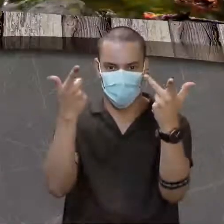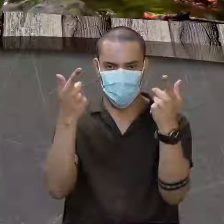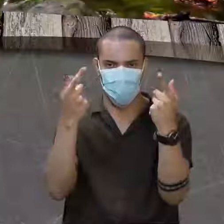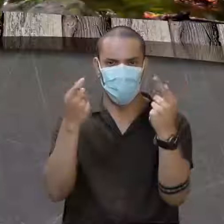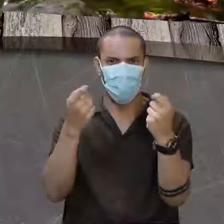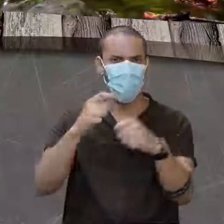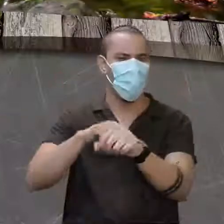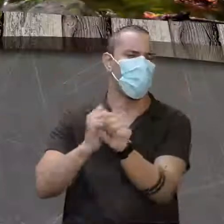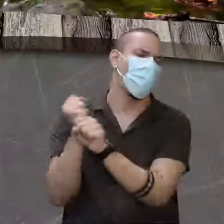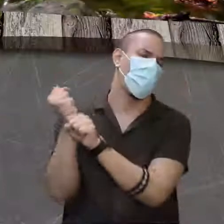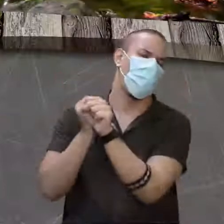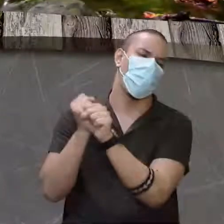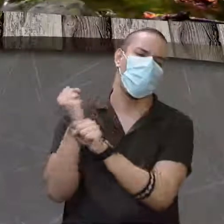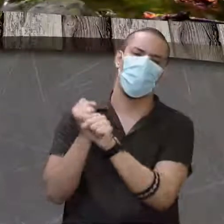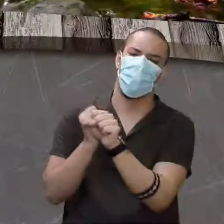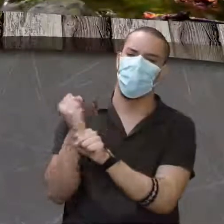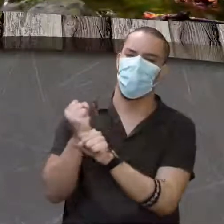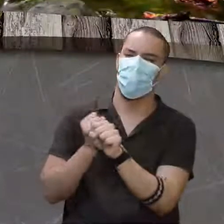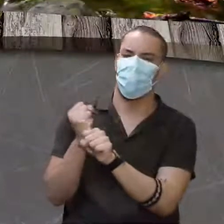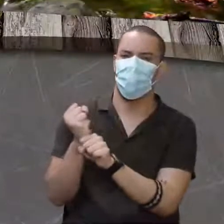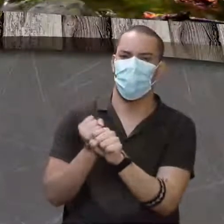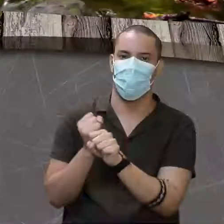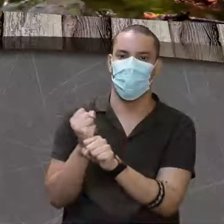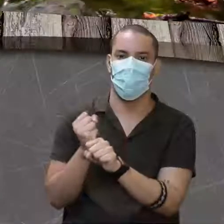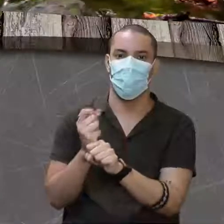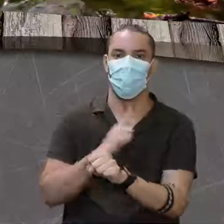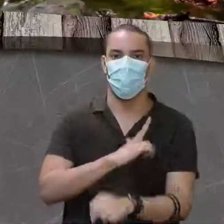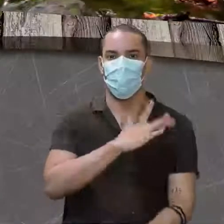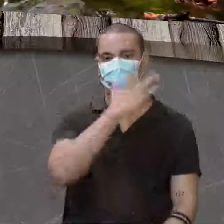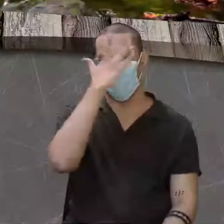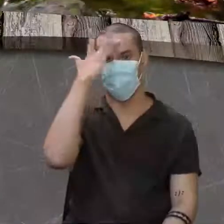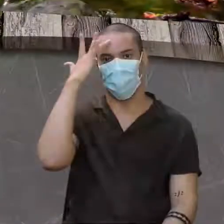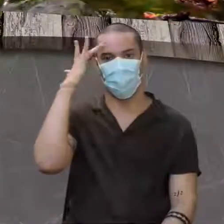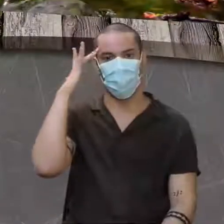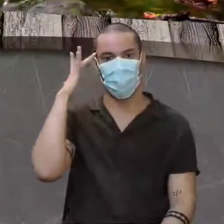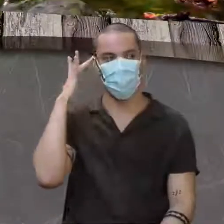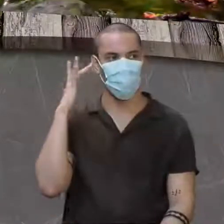Leva tempo. Aí vem alguém aí.